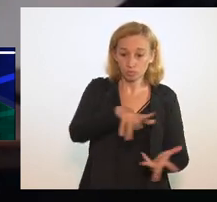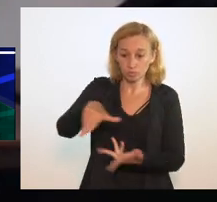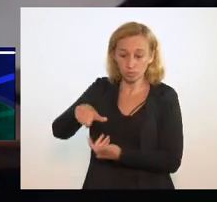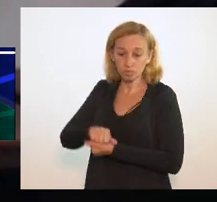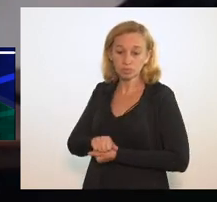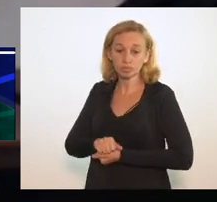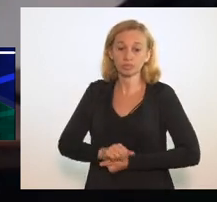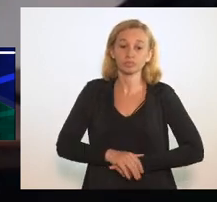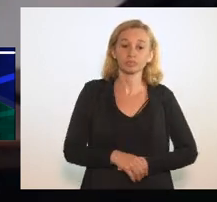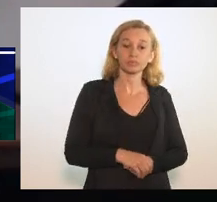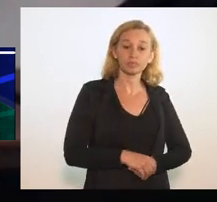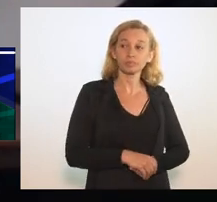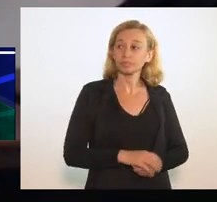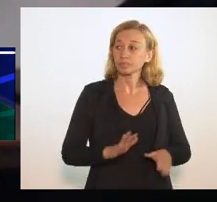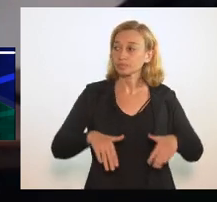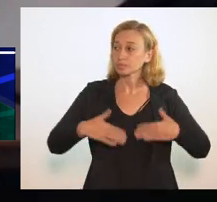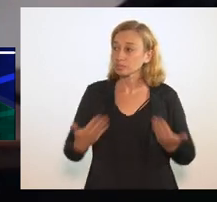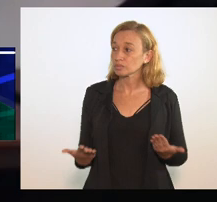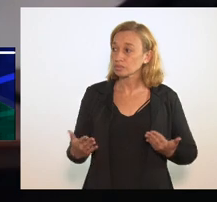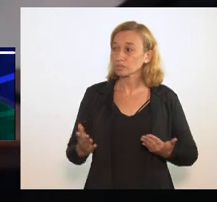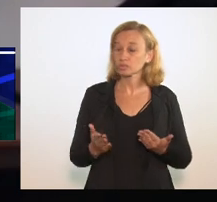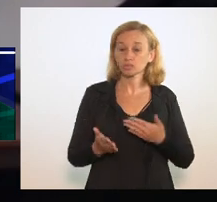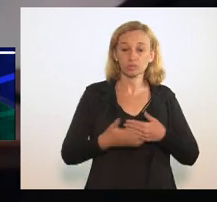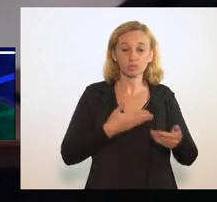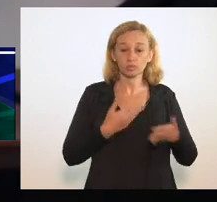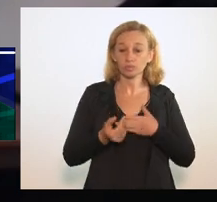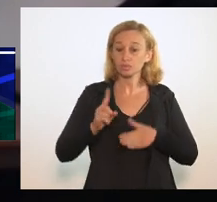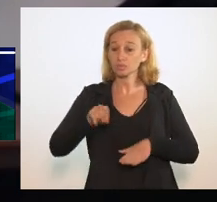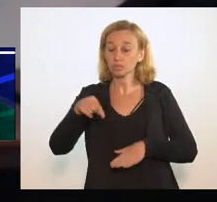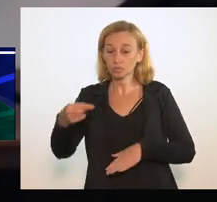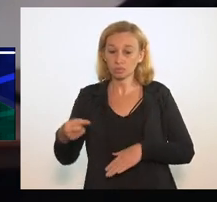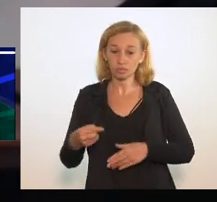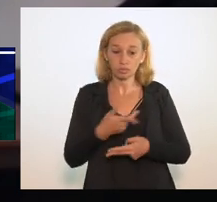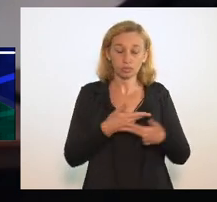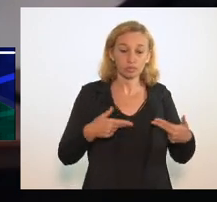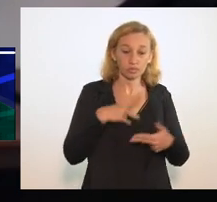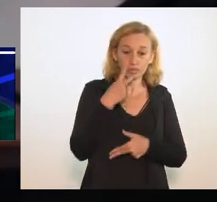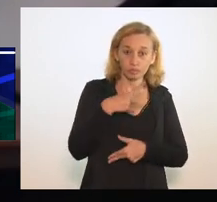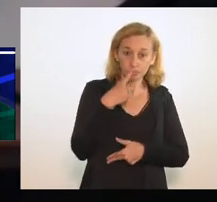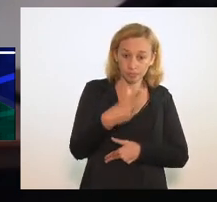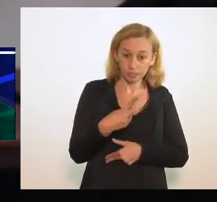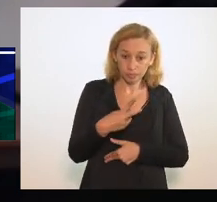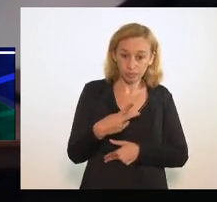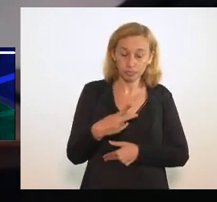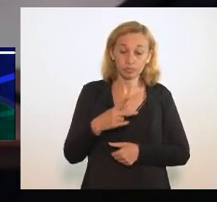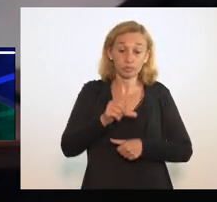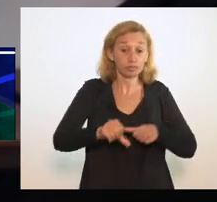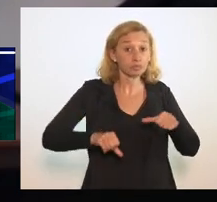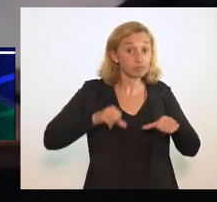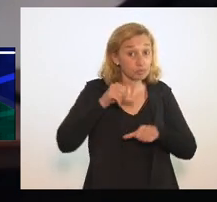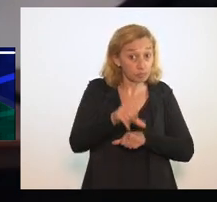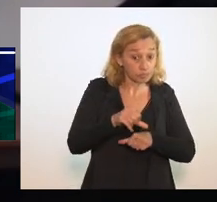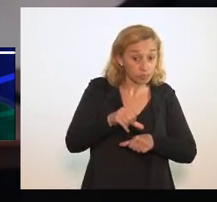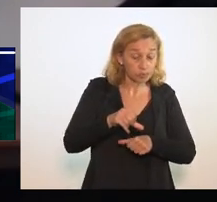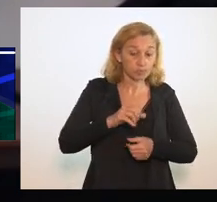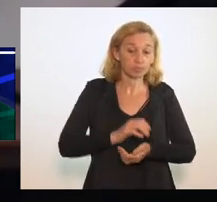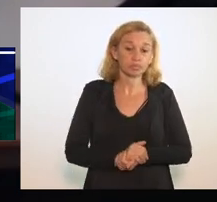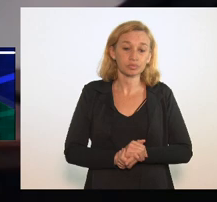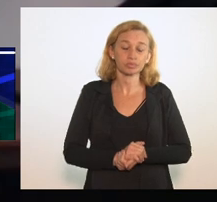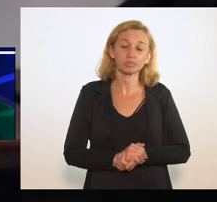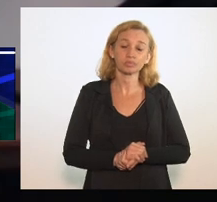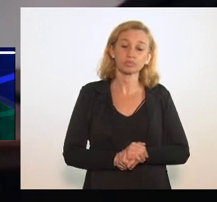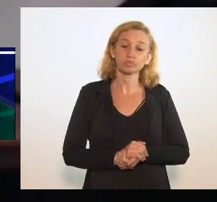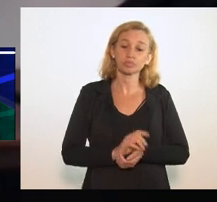tempos. Então, qualquer outra coisa que se fale sobre a mudança é